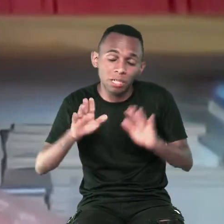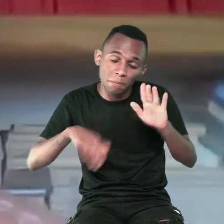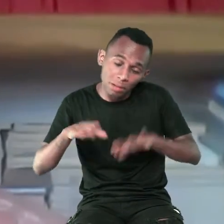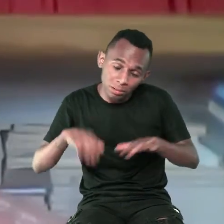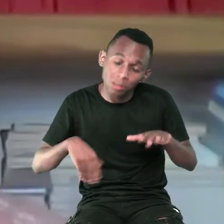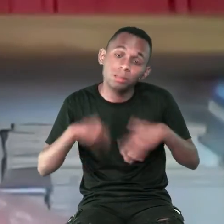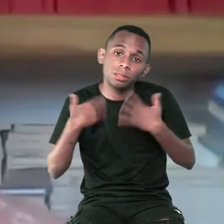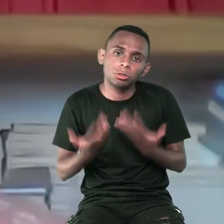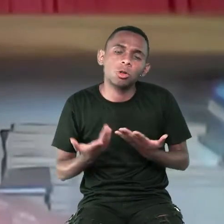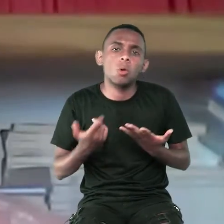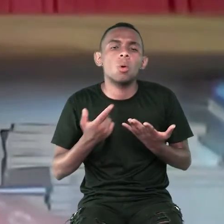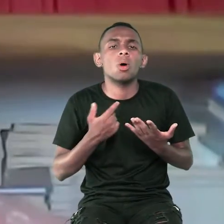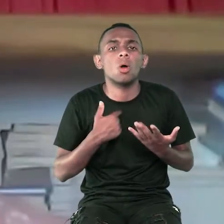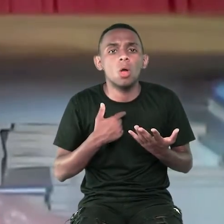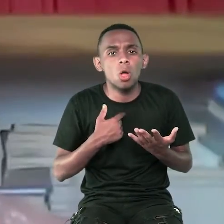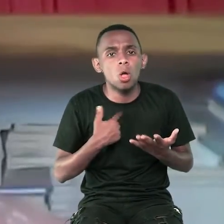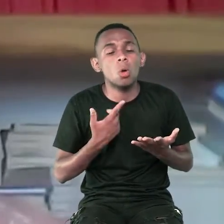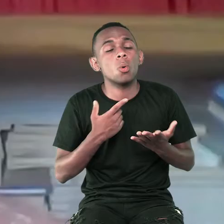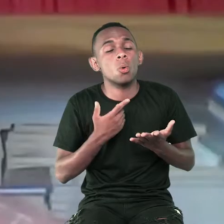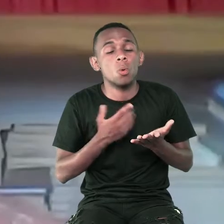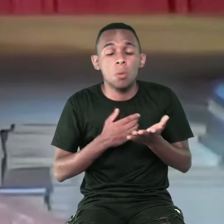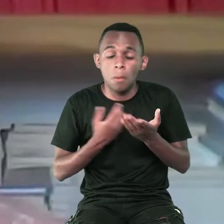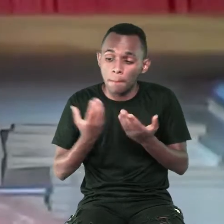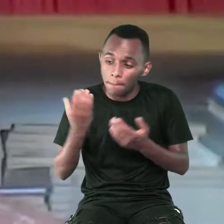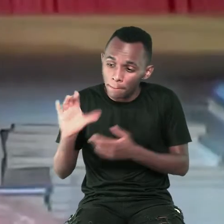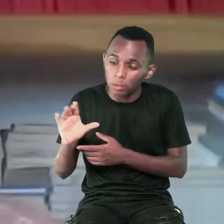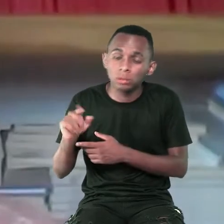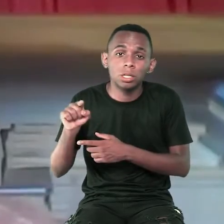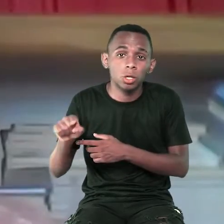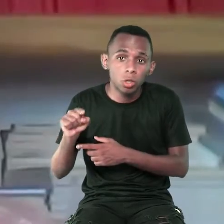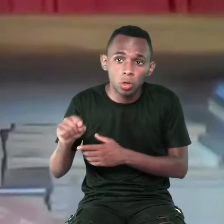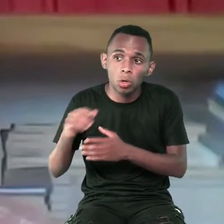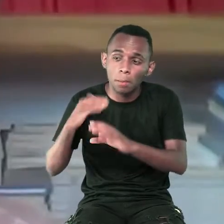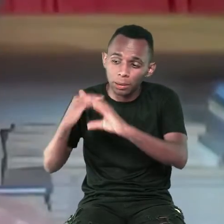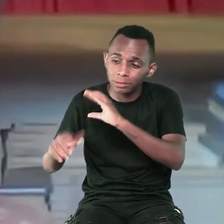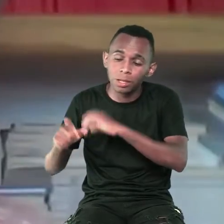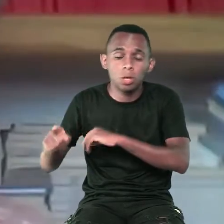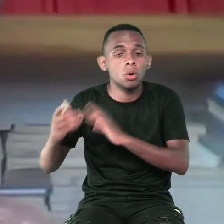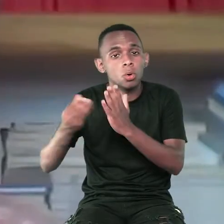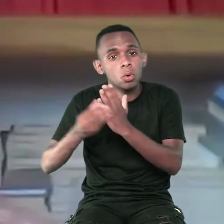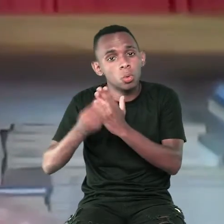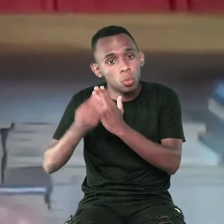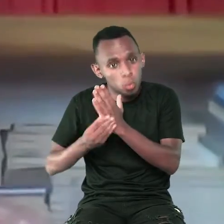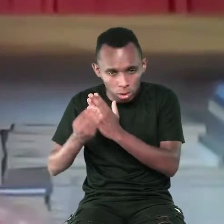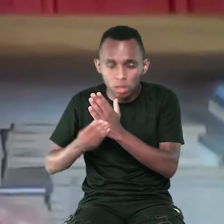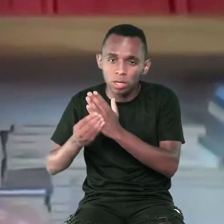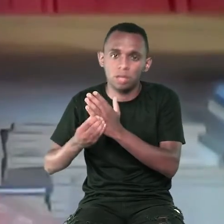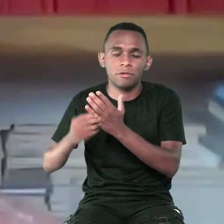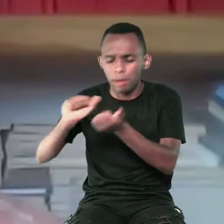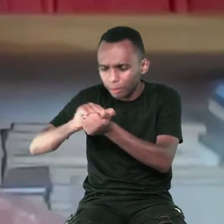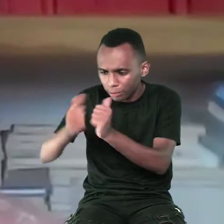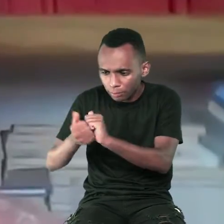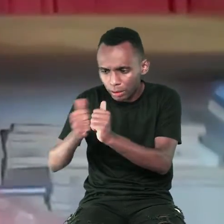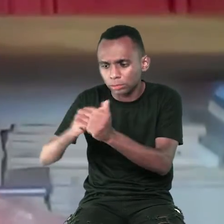Então, quando eu passei o livro, por exemplo, para a revisora, que foi a Cláudia Rezende, que foi a mesma editora do